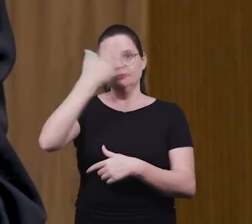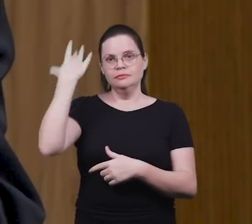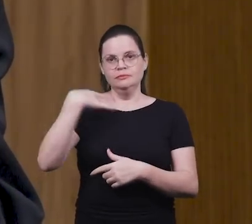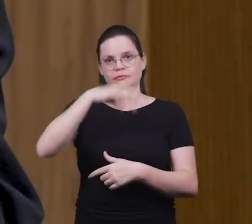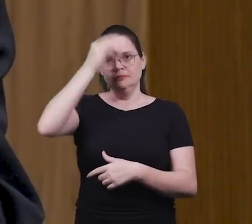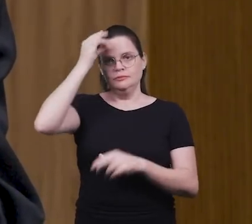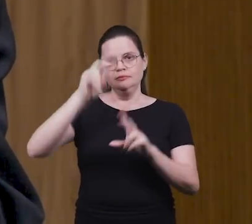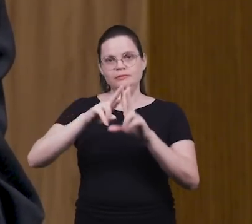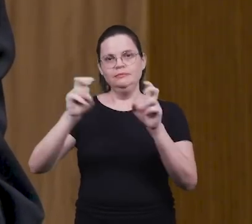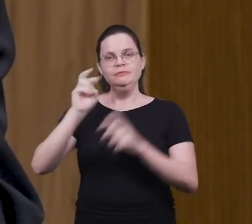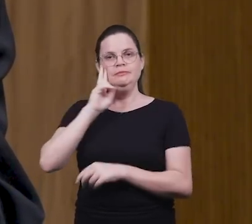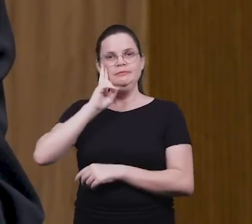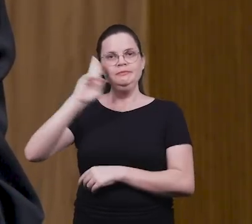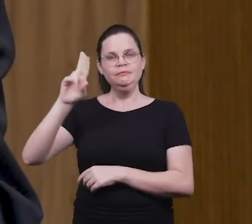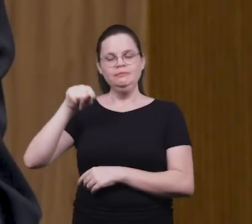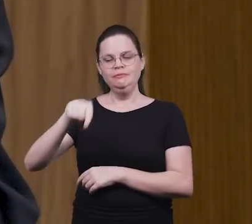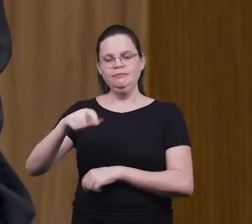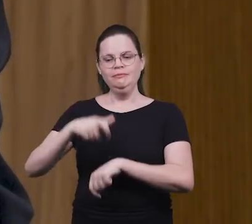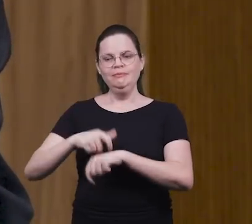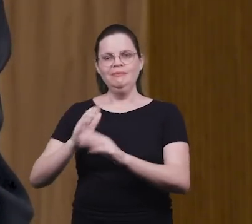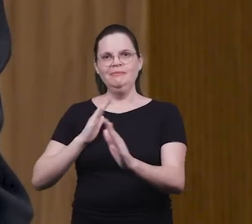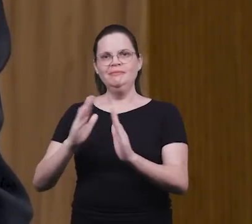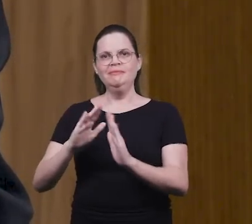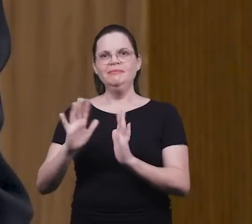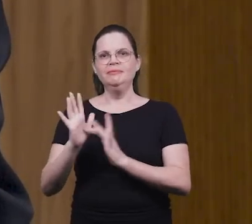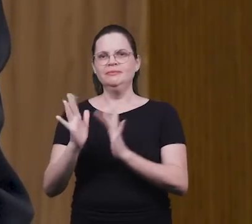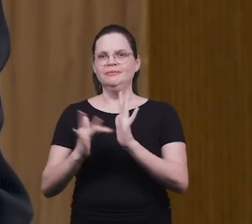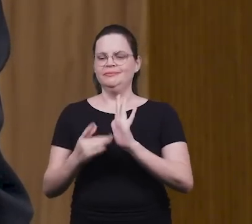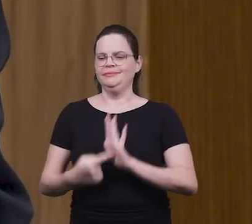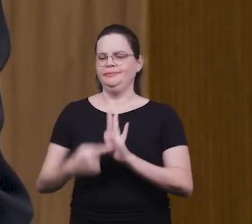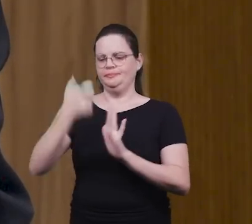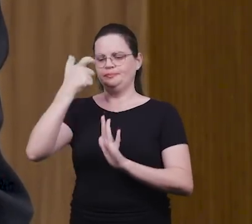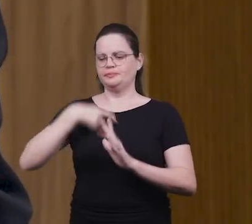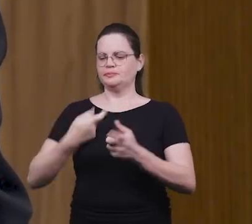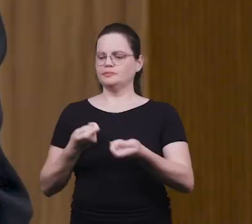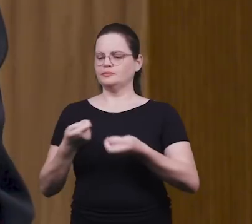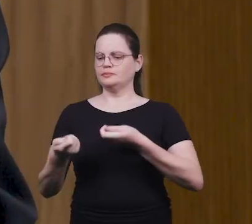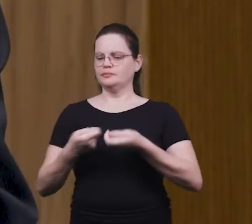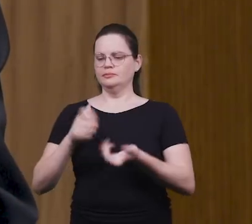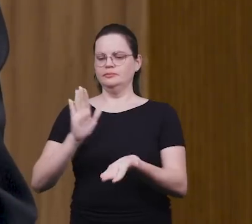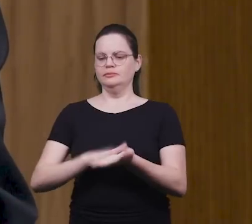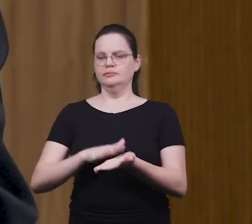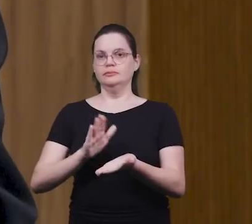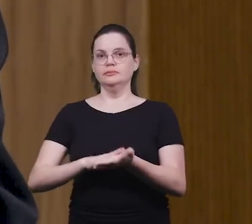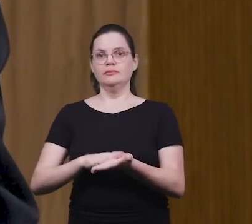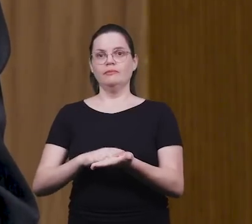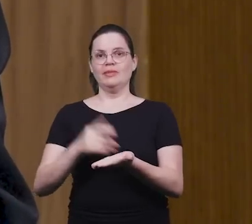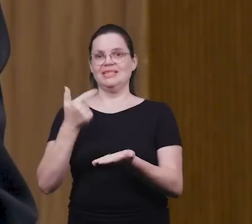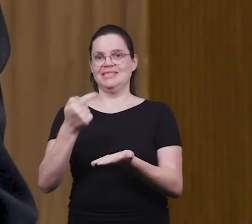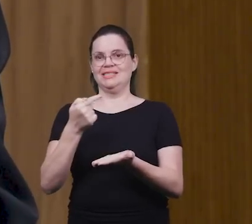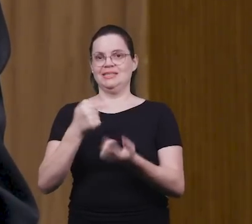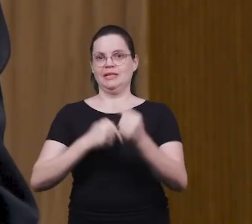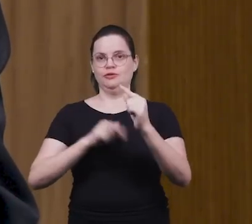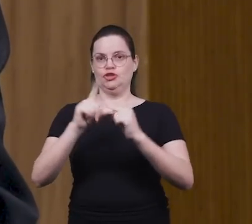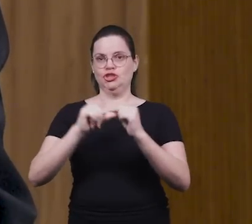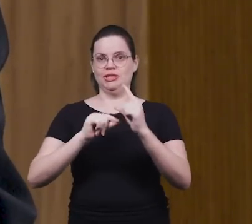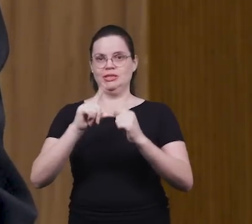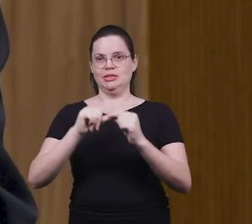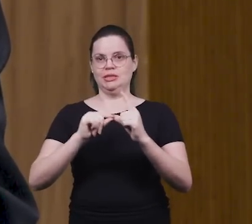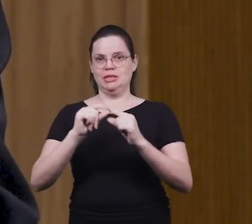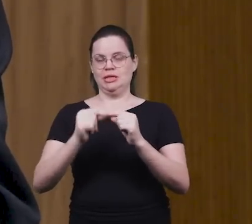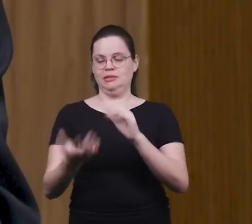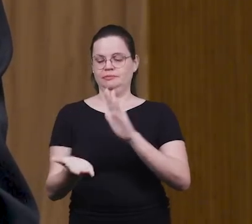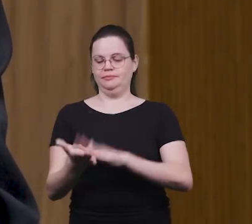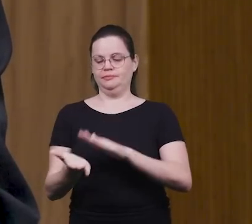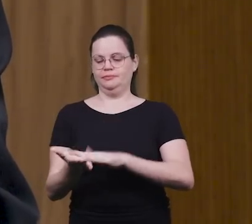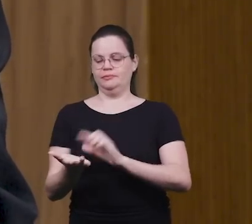momento em que o Senhor Jesus mostra que ele tinha o governo da igreja. Ele tinha nas mãos ali as sete estrelas, né, os 7 Espíritos